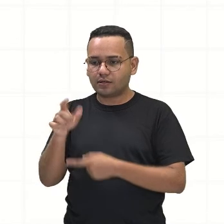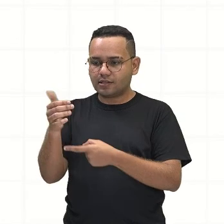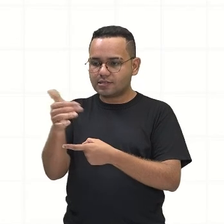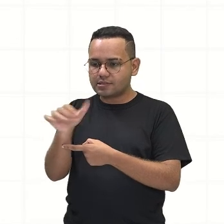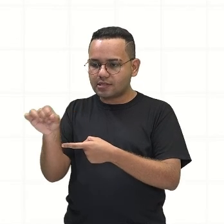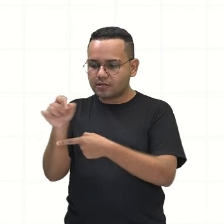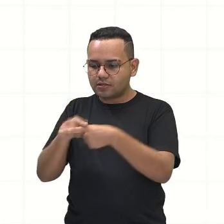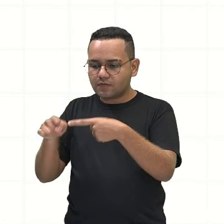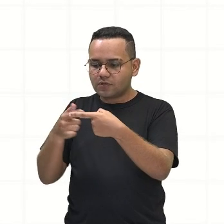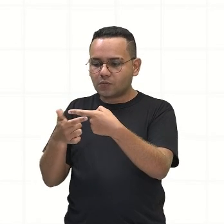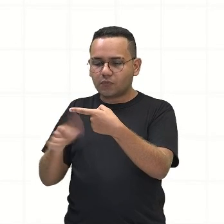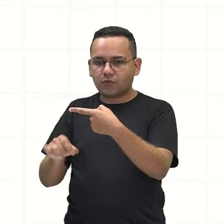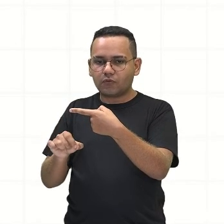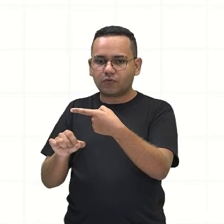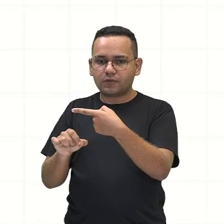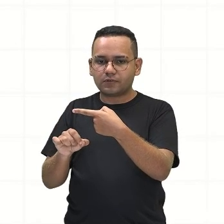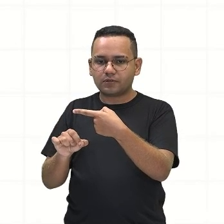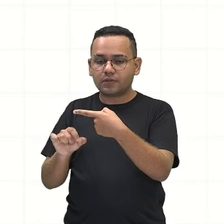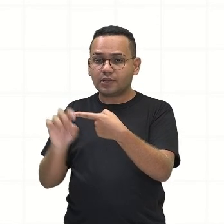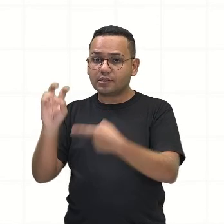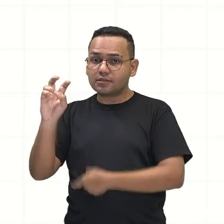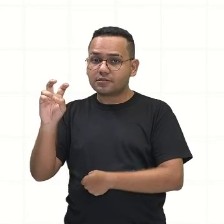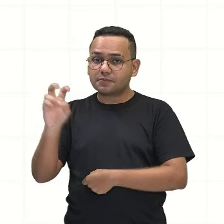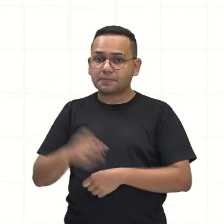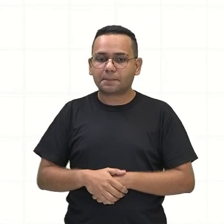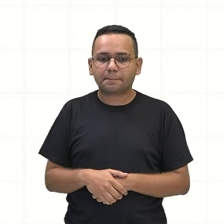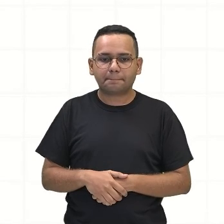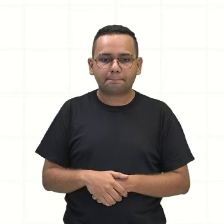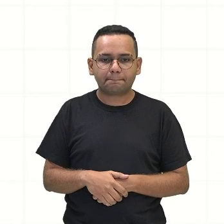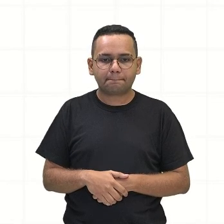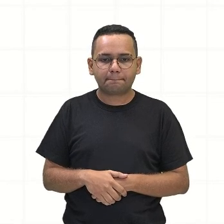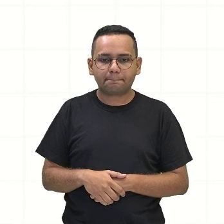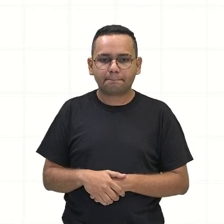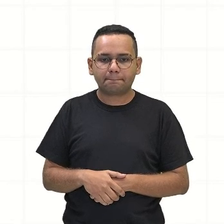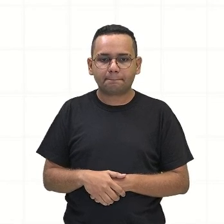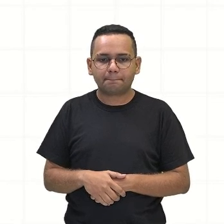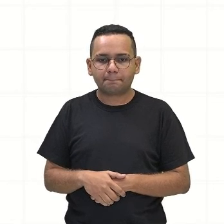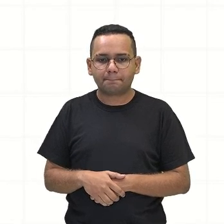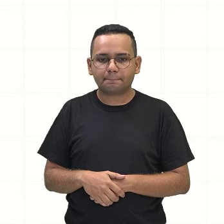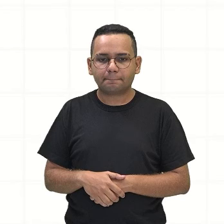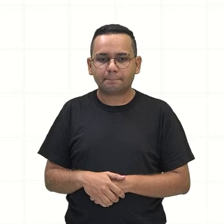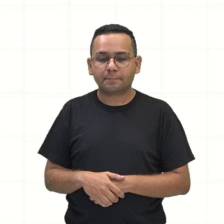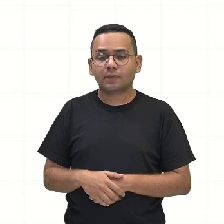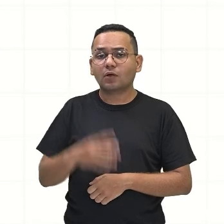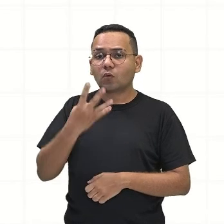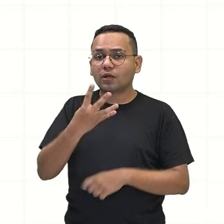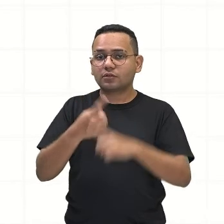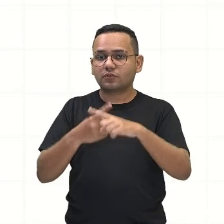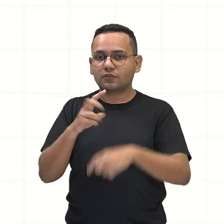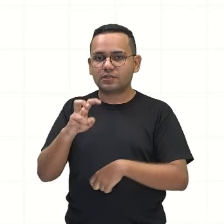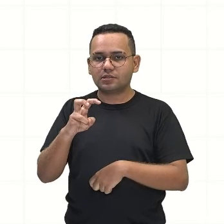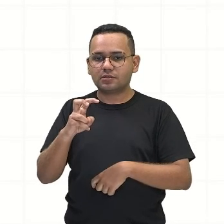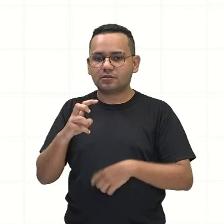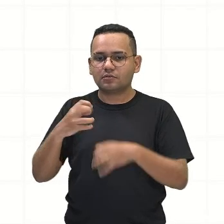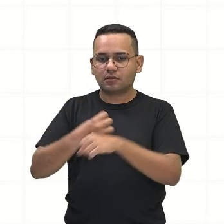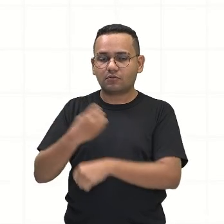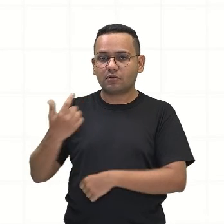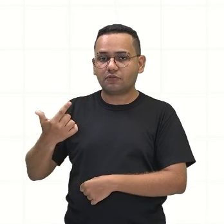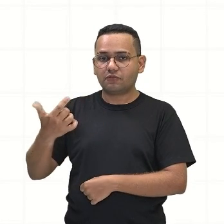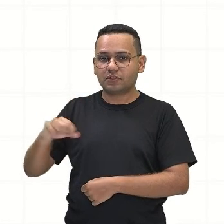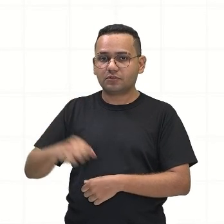20. 100 dividido por 20 dá 5. 4 vezes 5, 20.